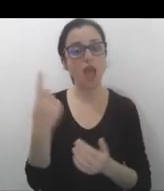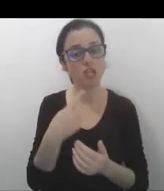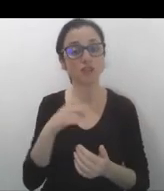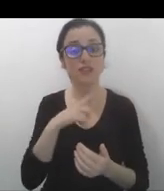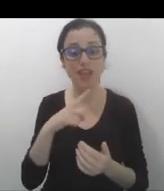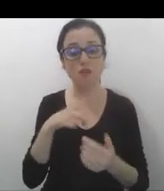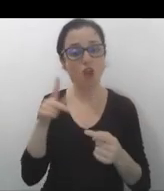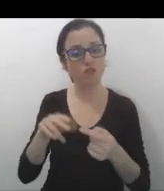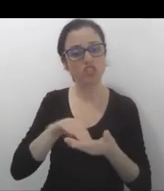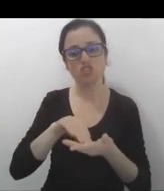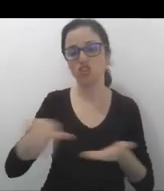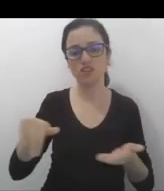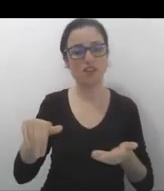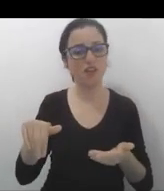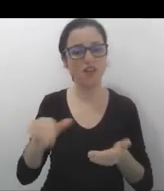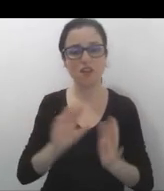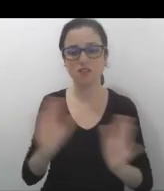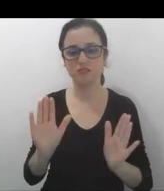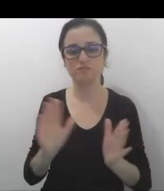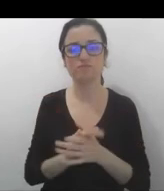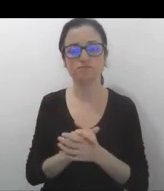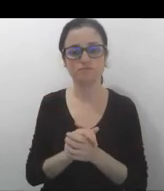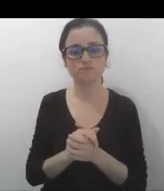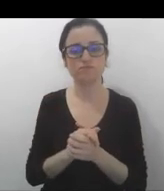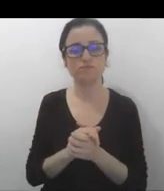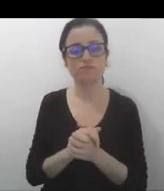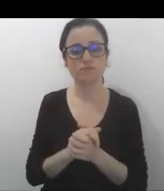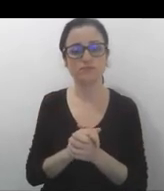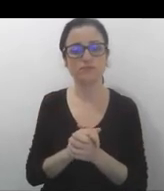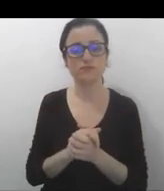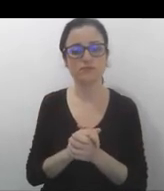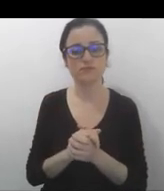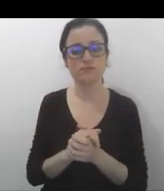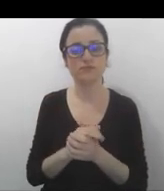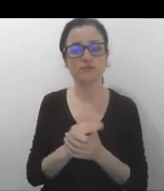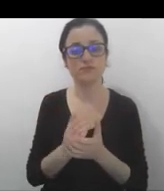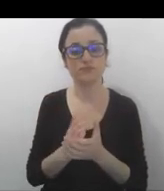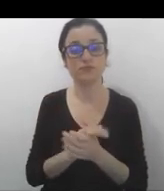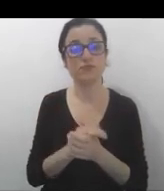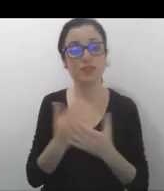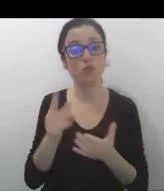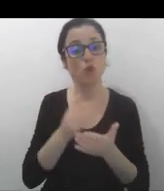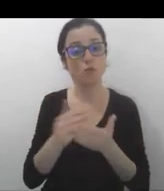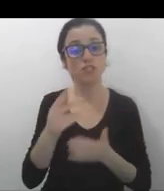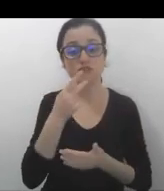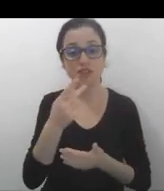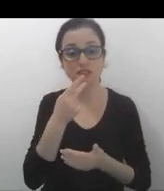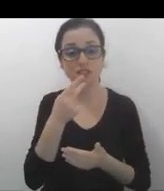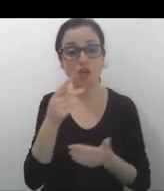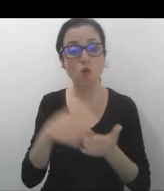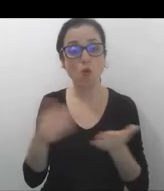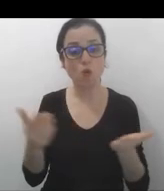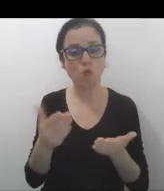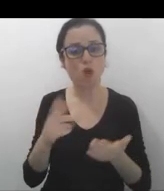de rodapé que a gente teve que cortar ou cortar uma parte na edição final, que é que